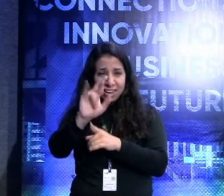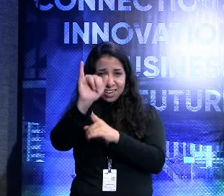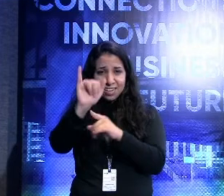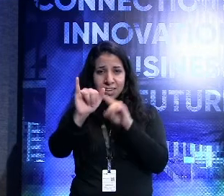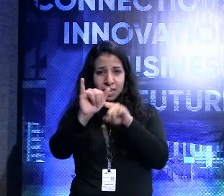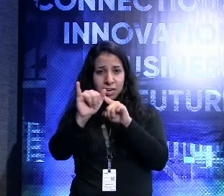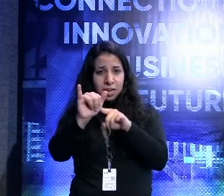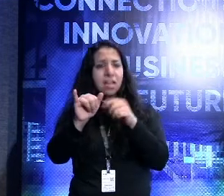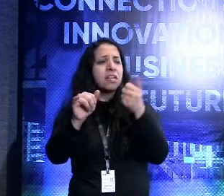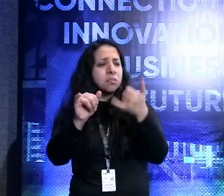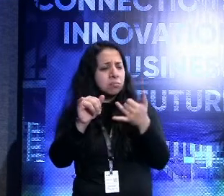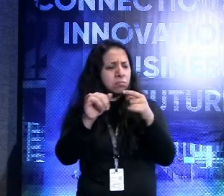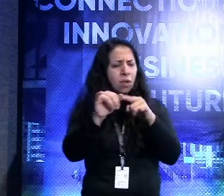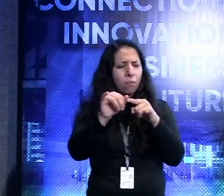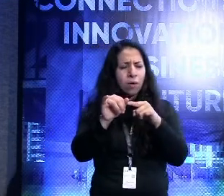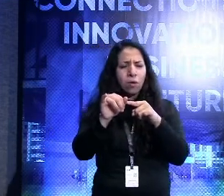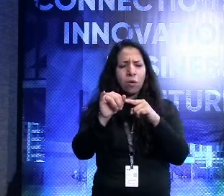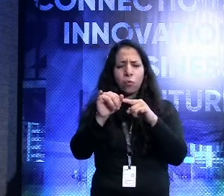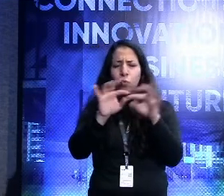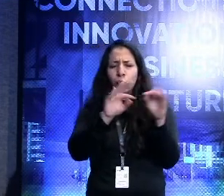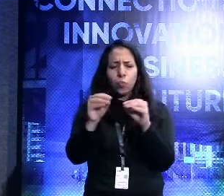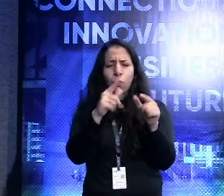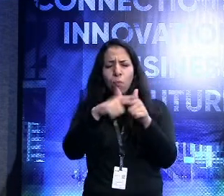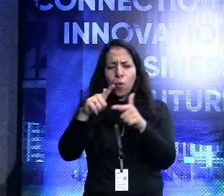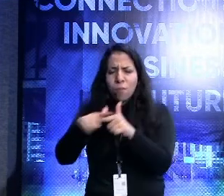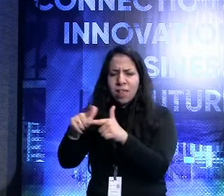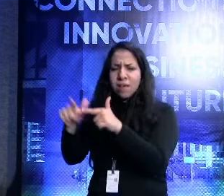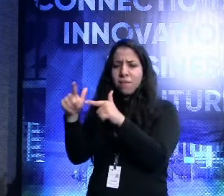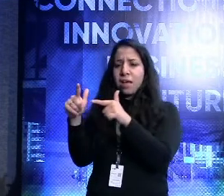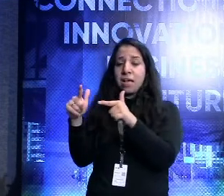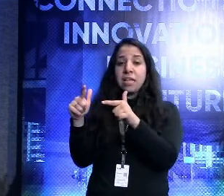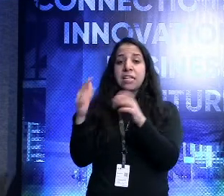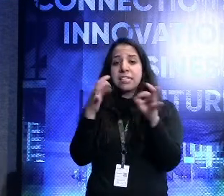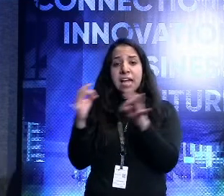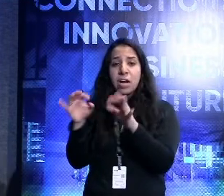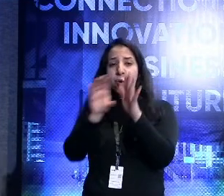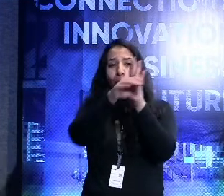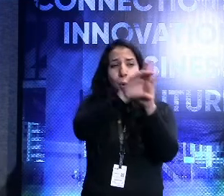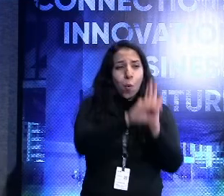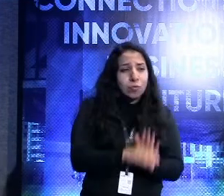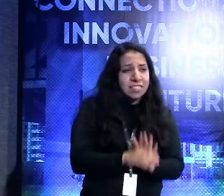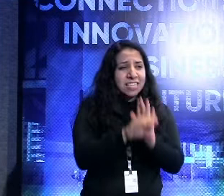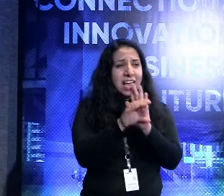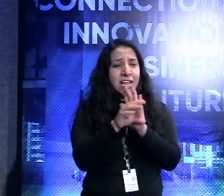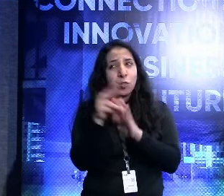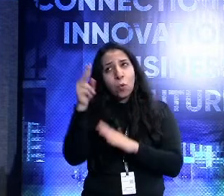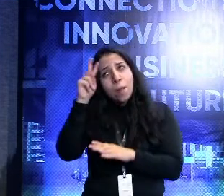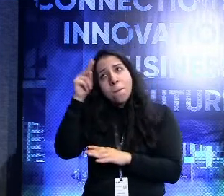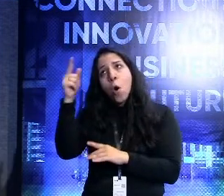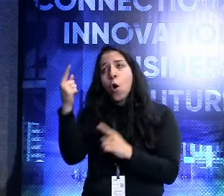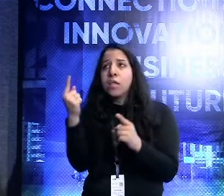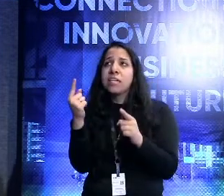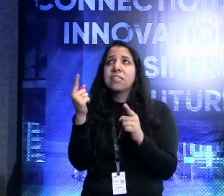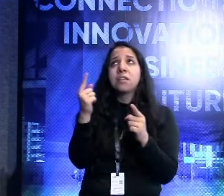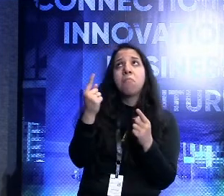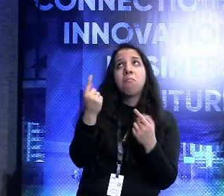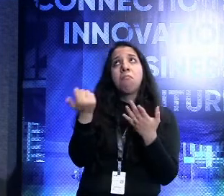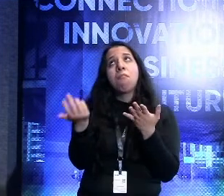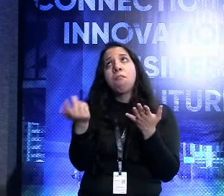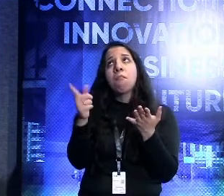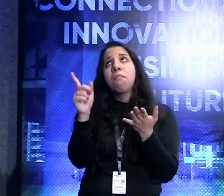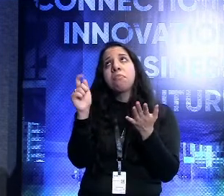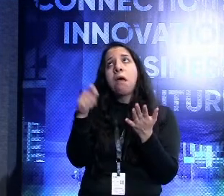muito concisa. Por quê? Eu vou criar conceitos, eu vou definir hipóteses. Eu vou chegar ali na compartilhação